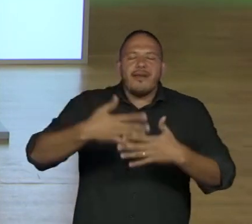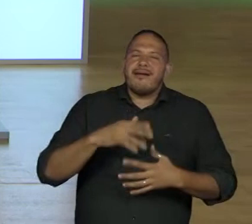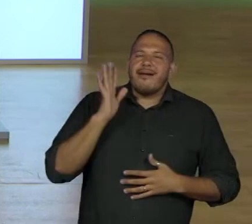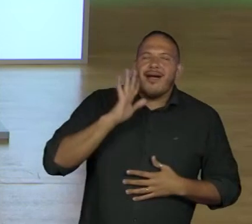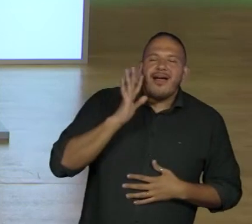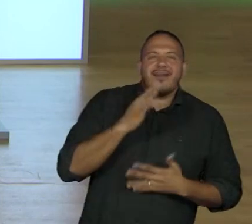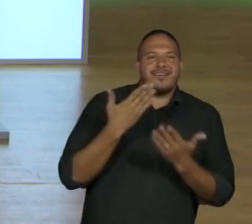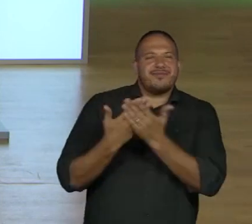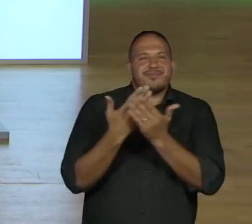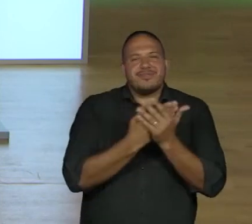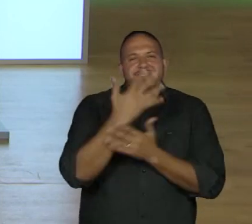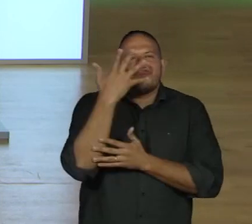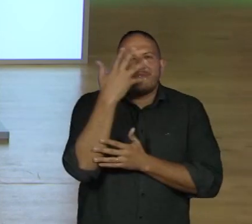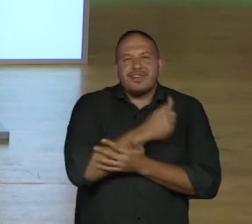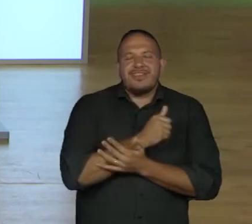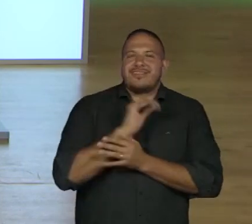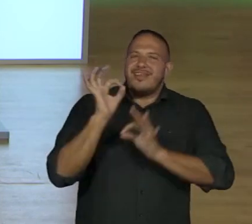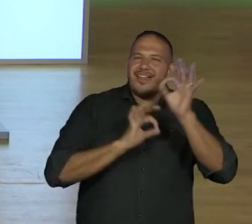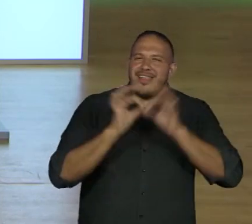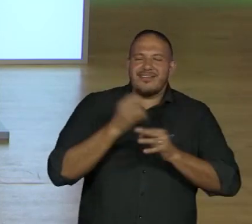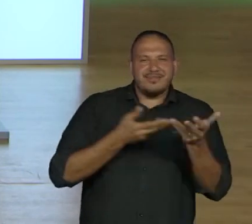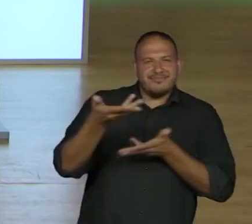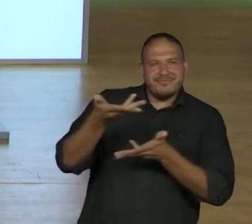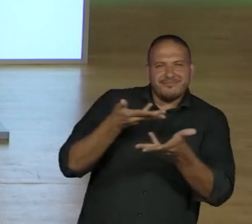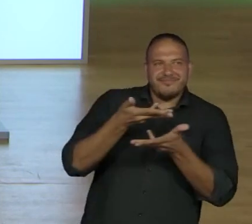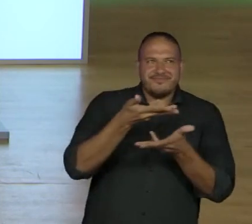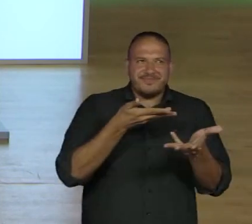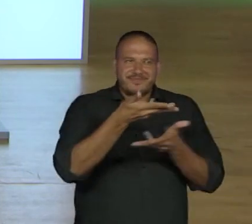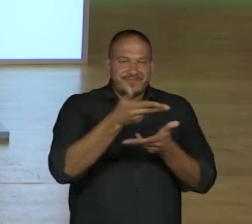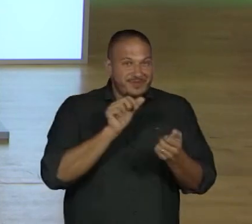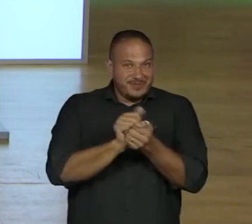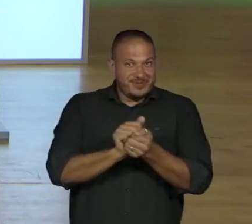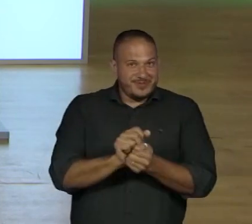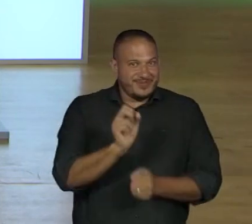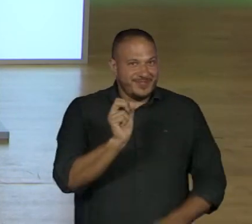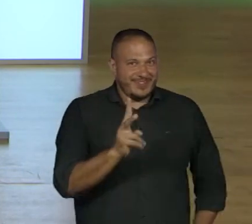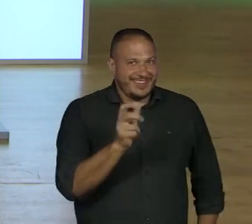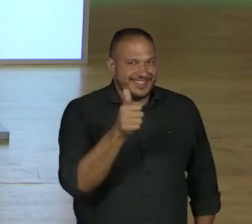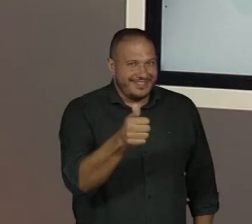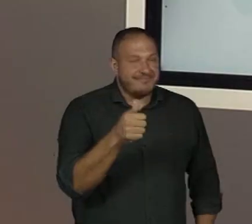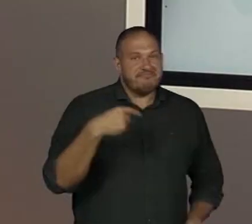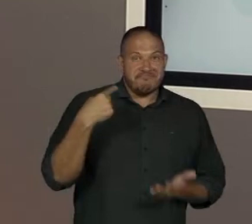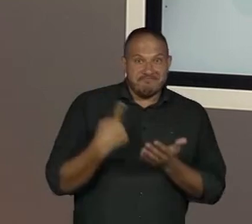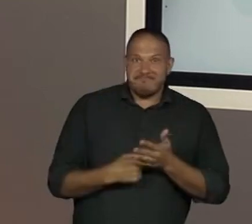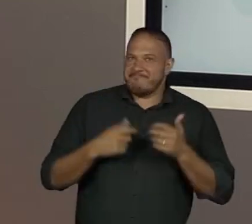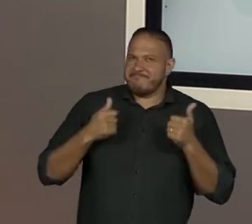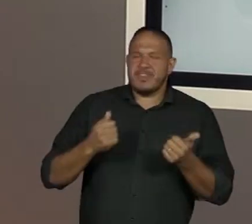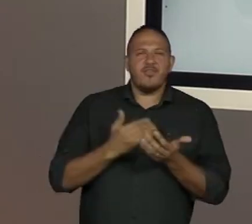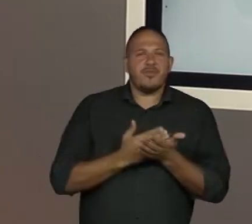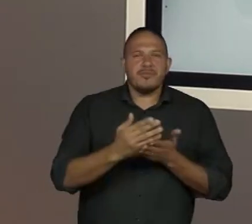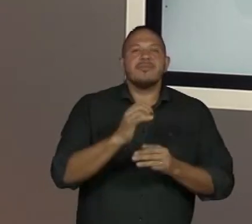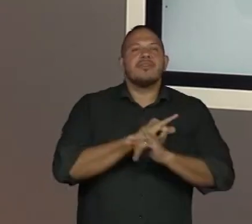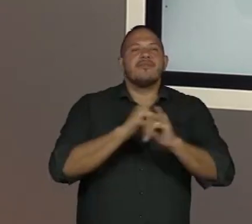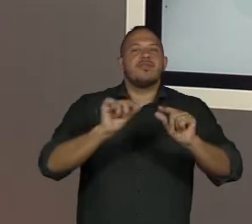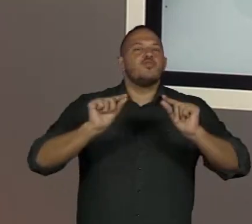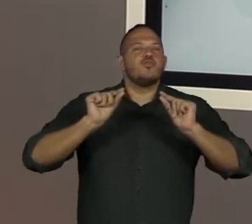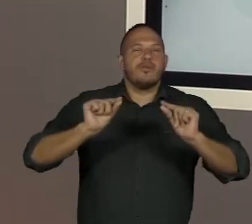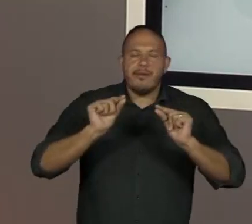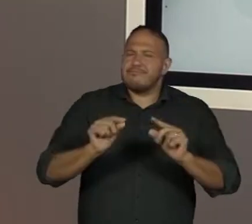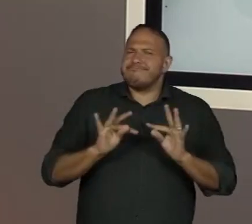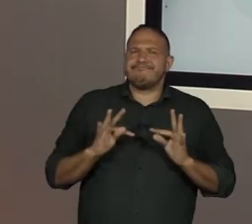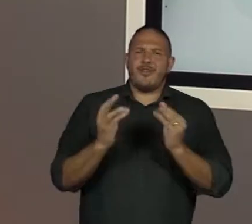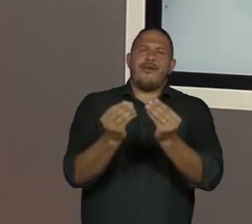mais produtiva, né? Para a gente interagir aqui juntinho. Sim, então já vou iniciar falando. Todas as aulas vocês